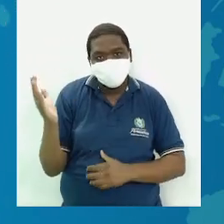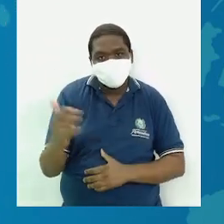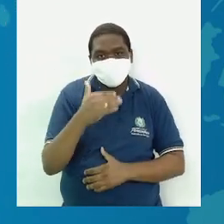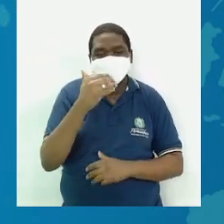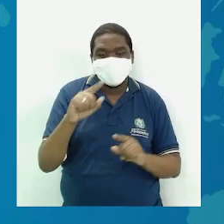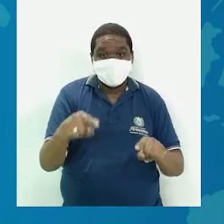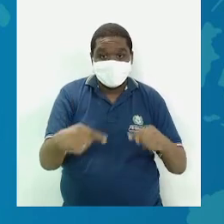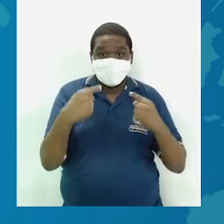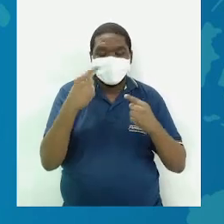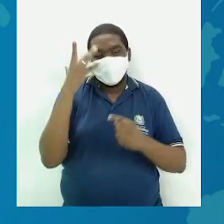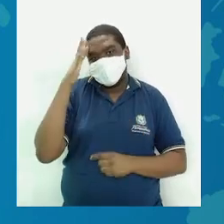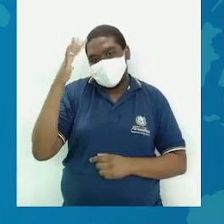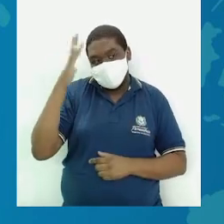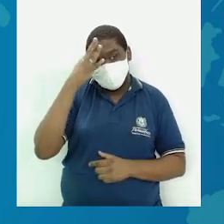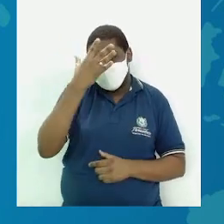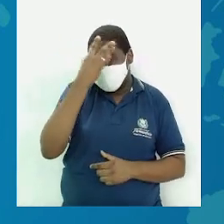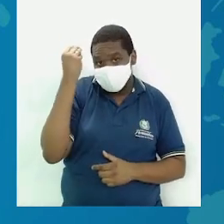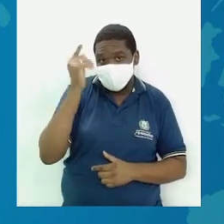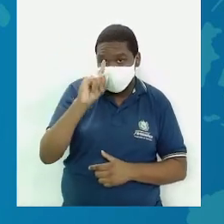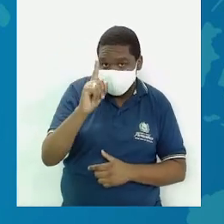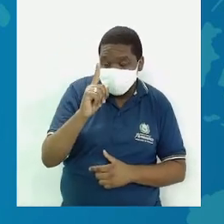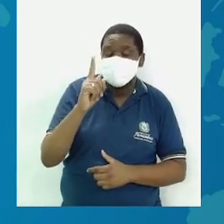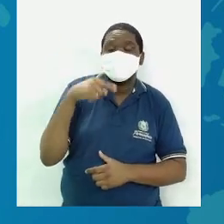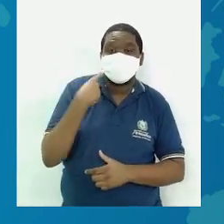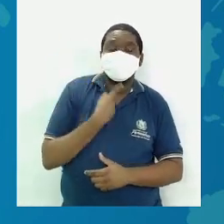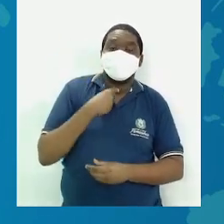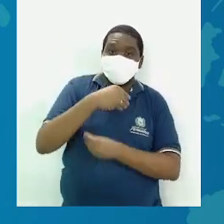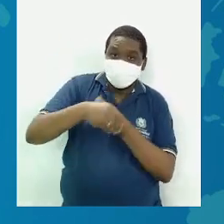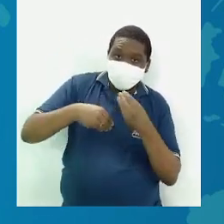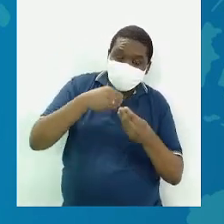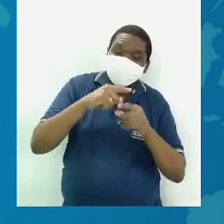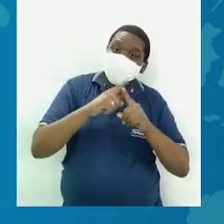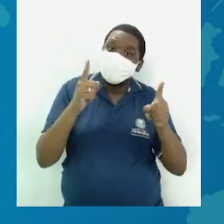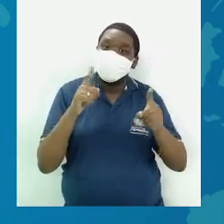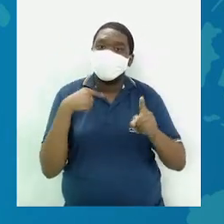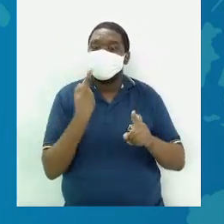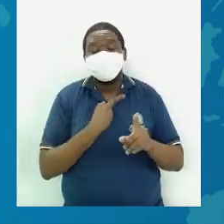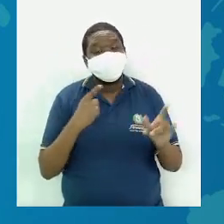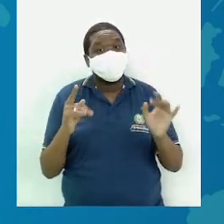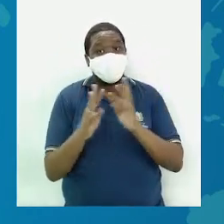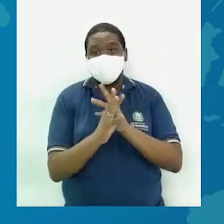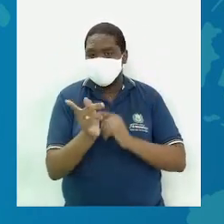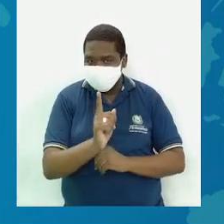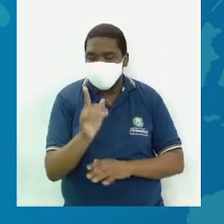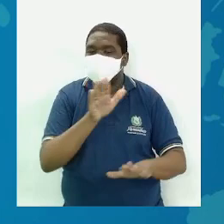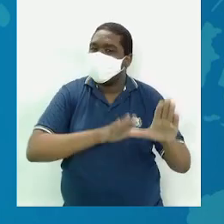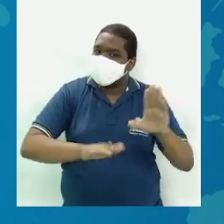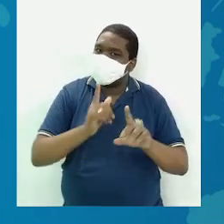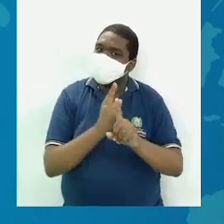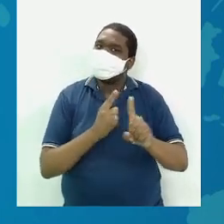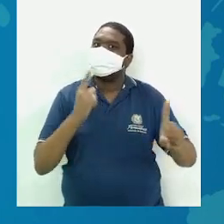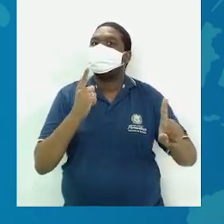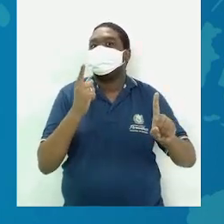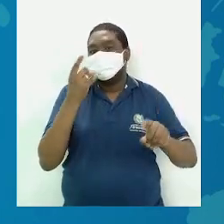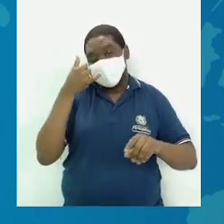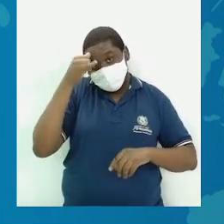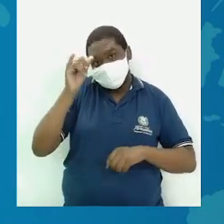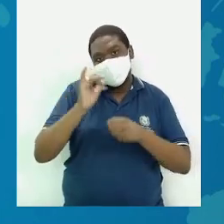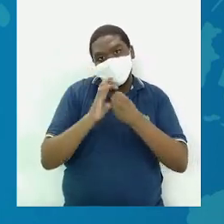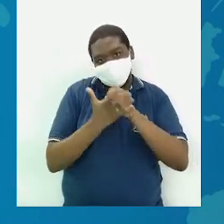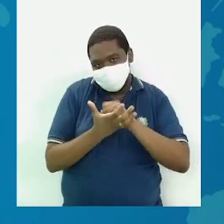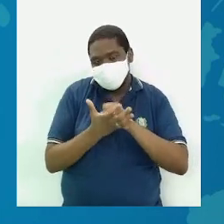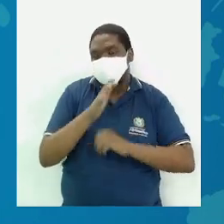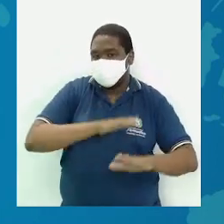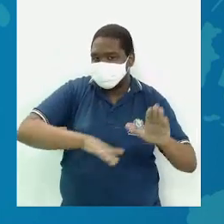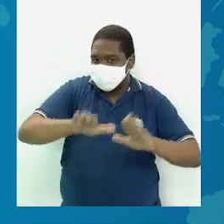Fechado? Não esqueçam, estamos juntos, misturados, porém não aglomerados. Cuidado, vamos lutar contra essa doença